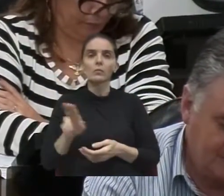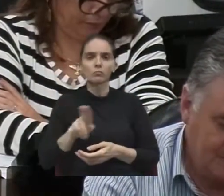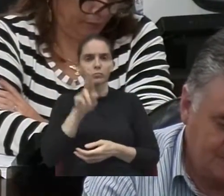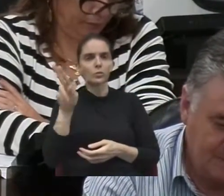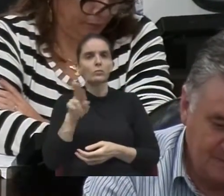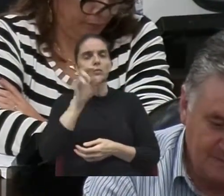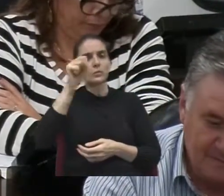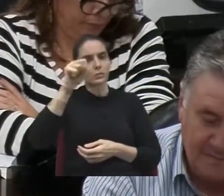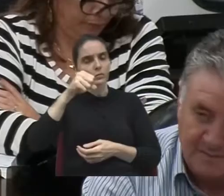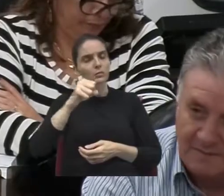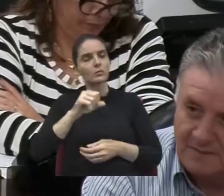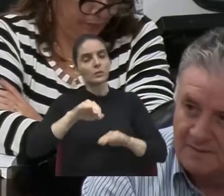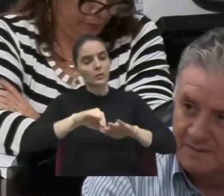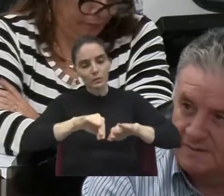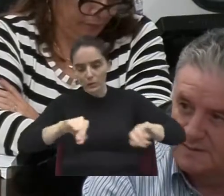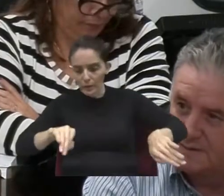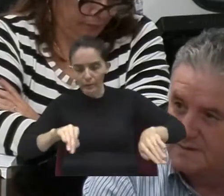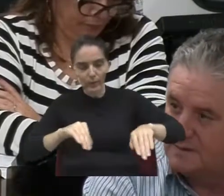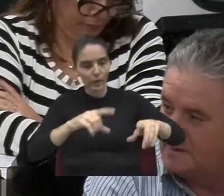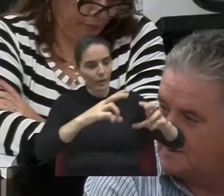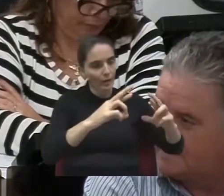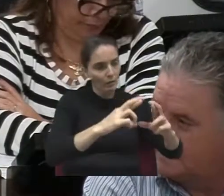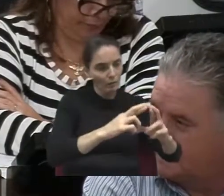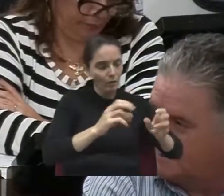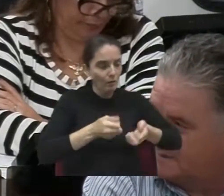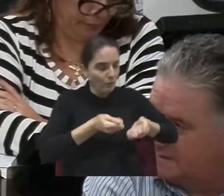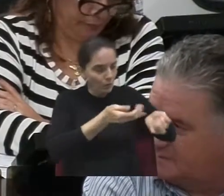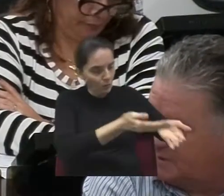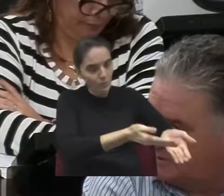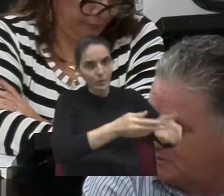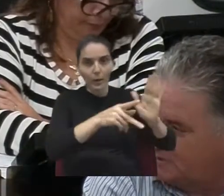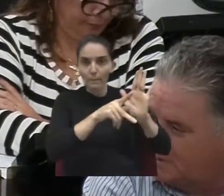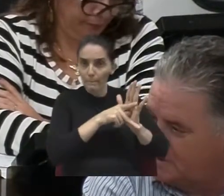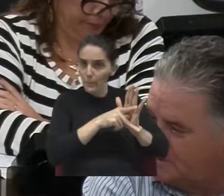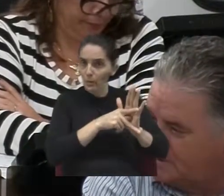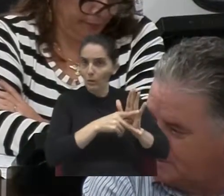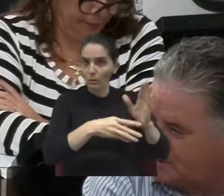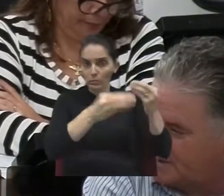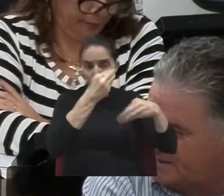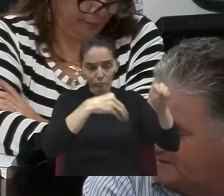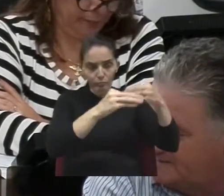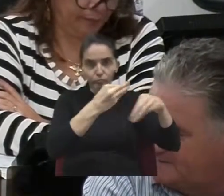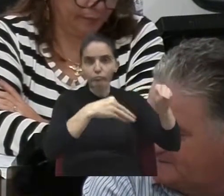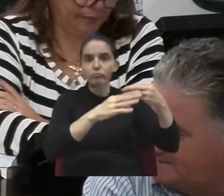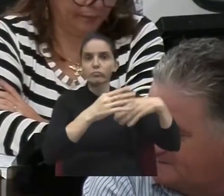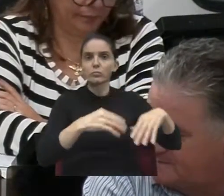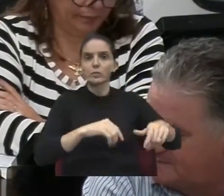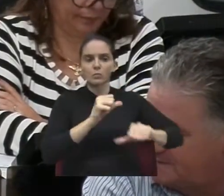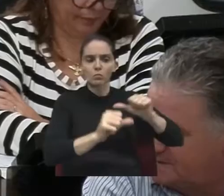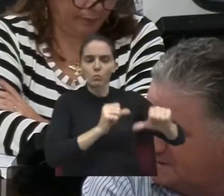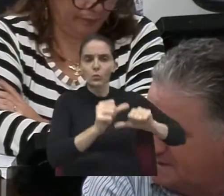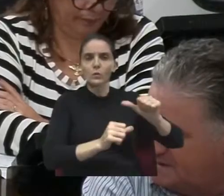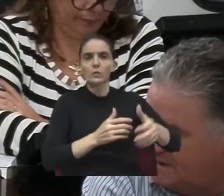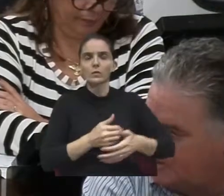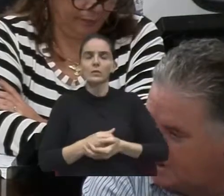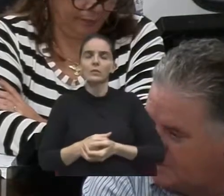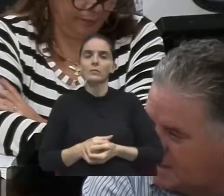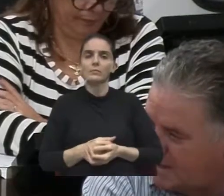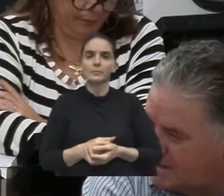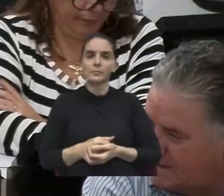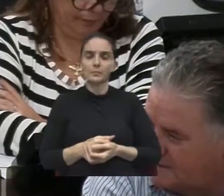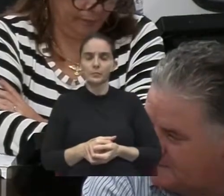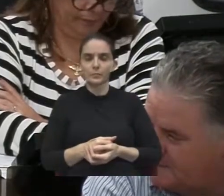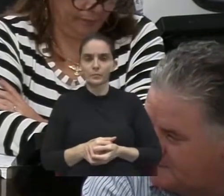lixo reciclável e entregar para que ele possa fazer a coleta e fazer a devida destinação da